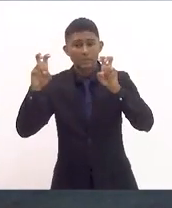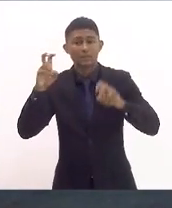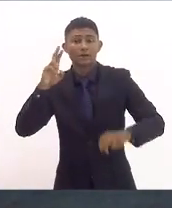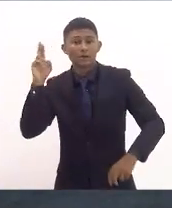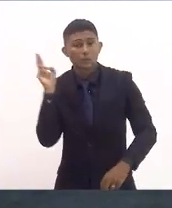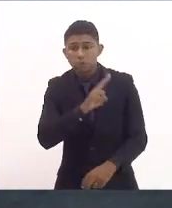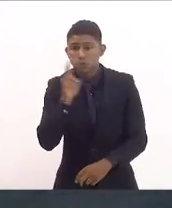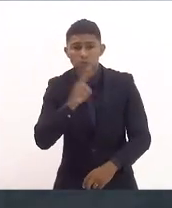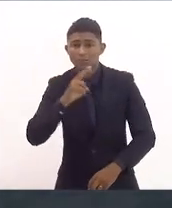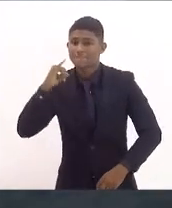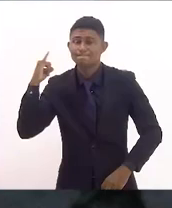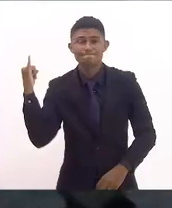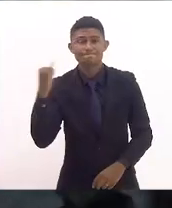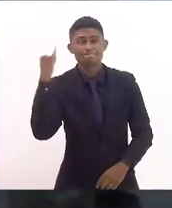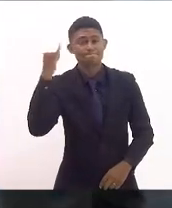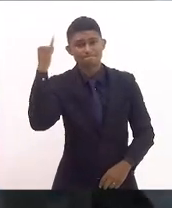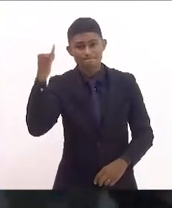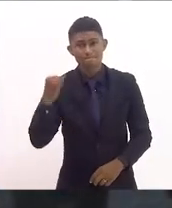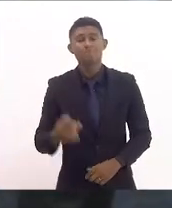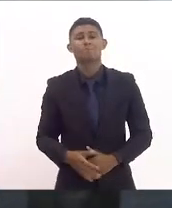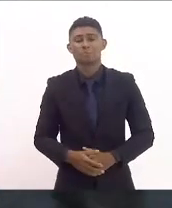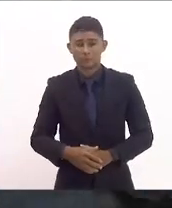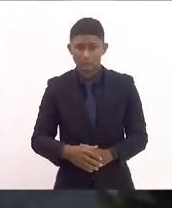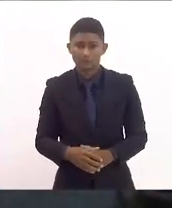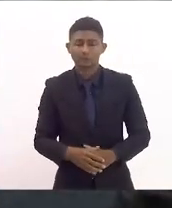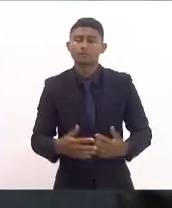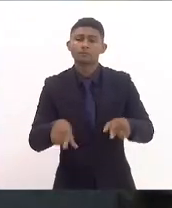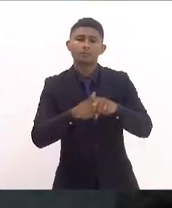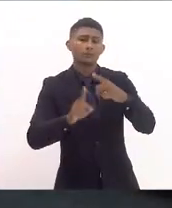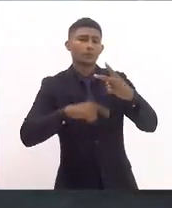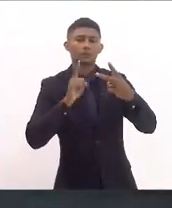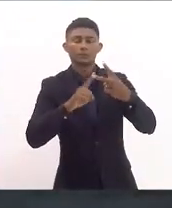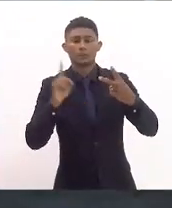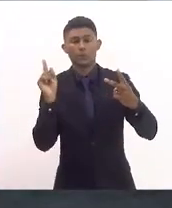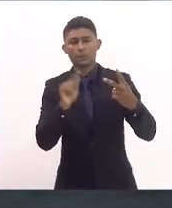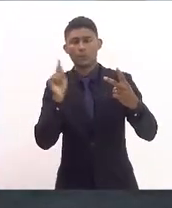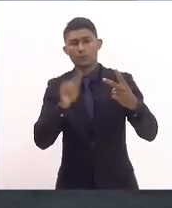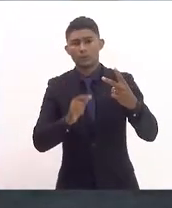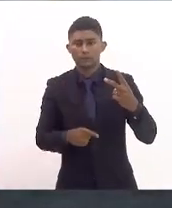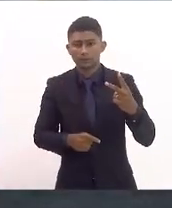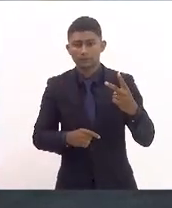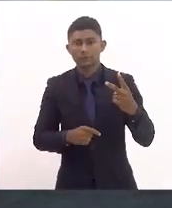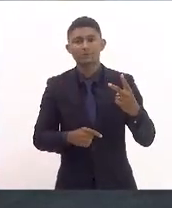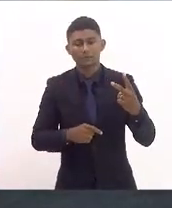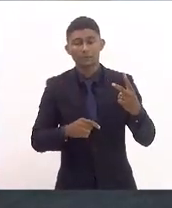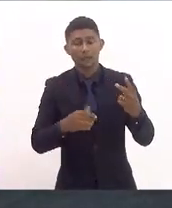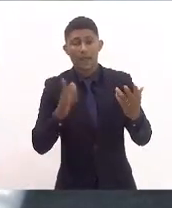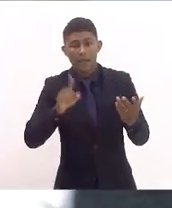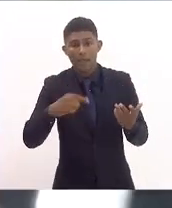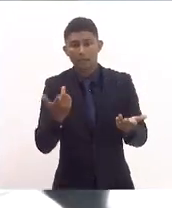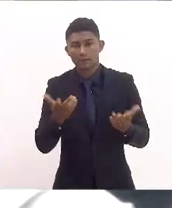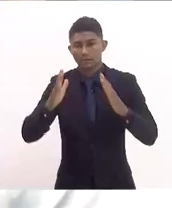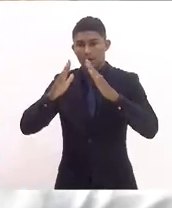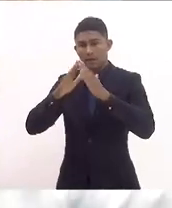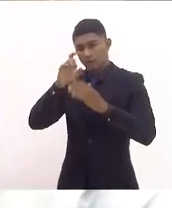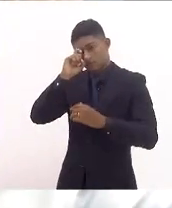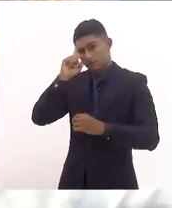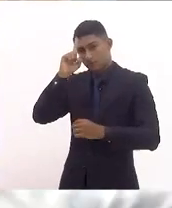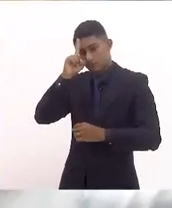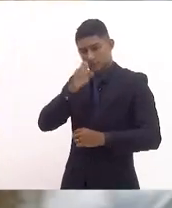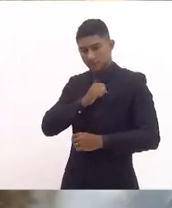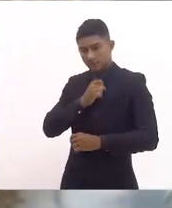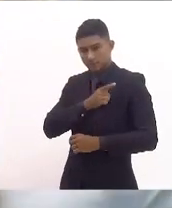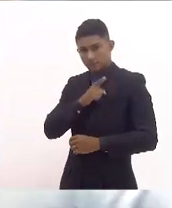urgente nós vivemos uma epidemia e uma segunda questão atrelada a esse tema é o hospital de São Gonçalo esqueleto